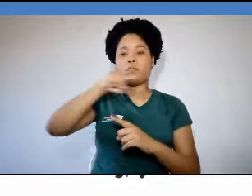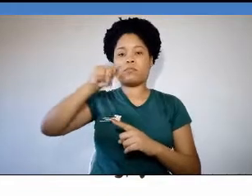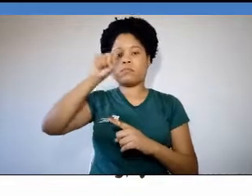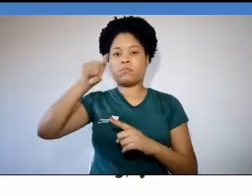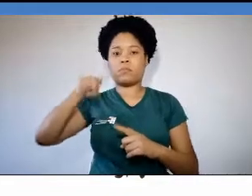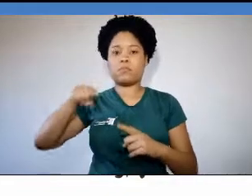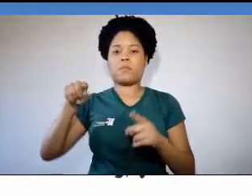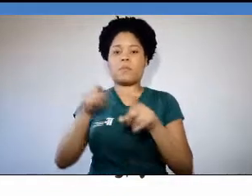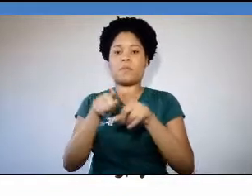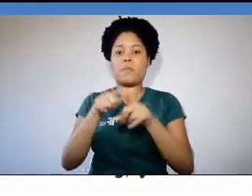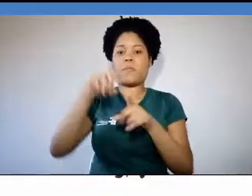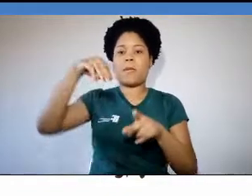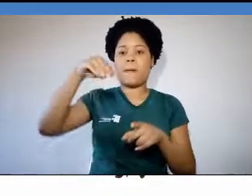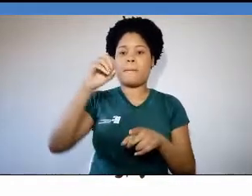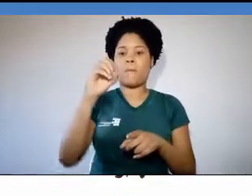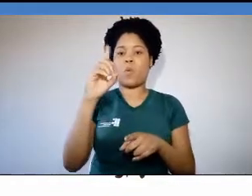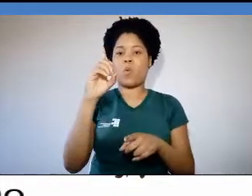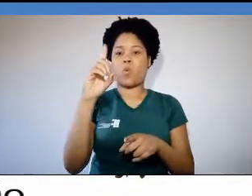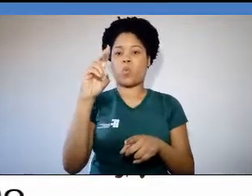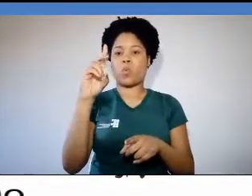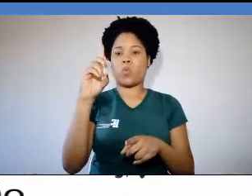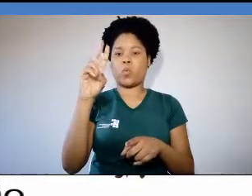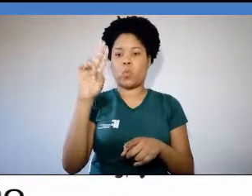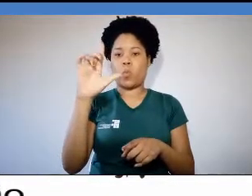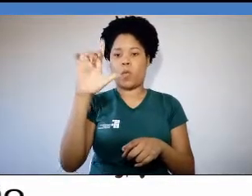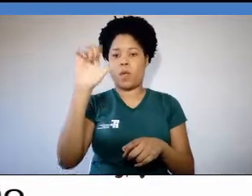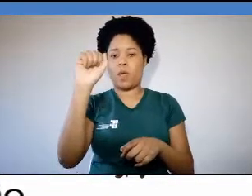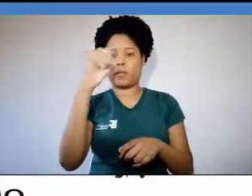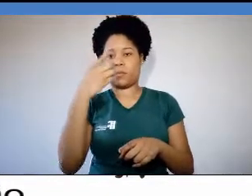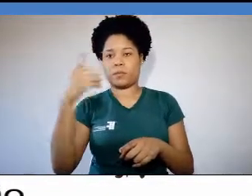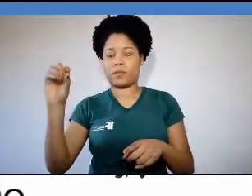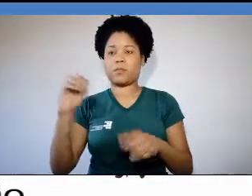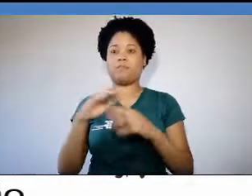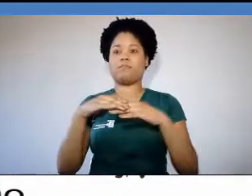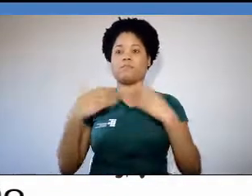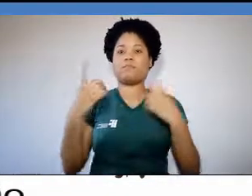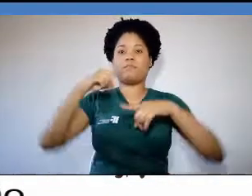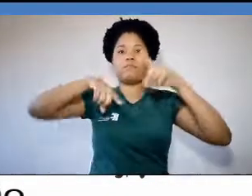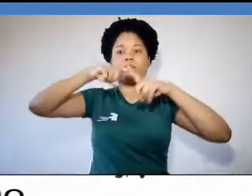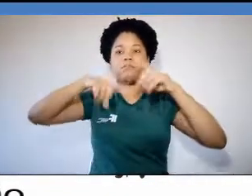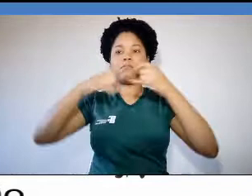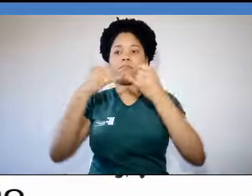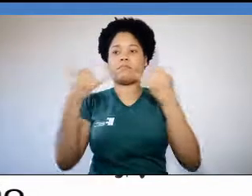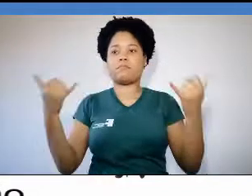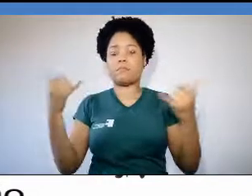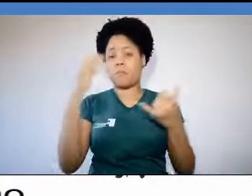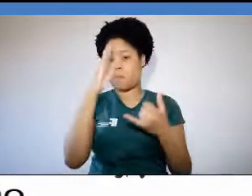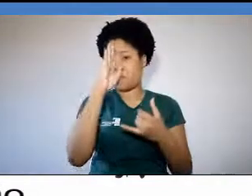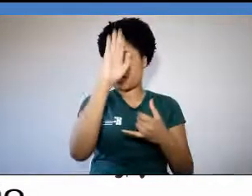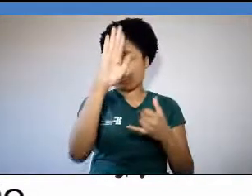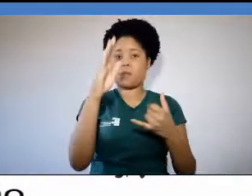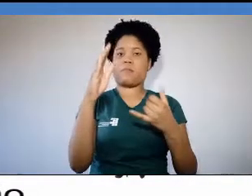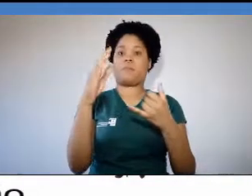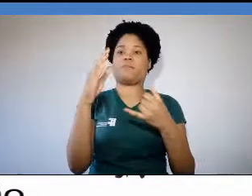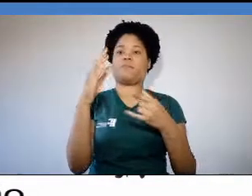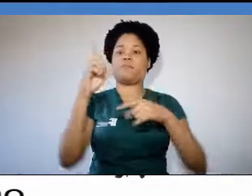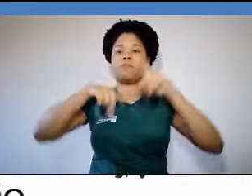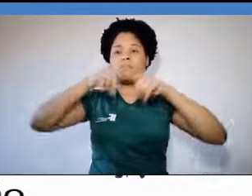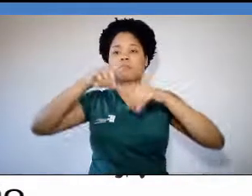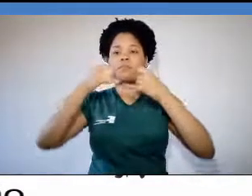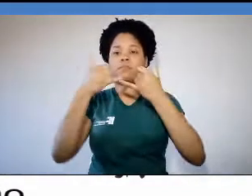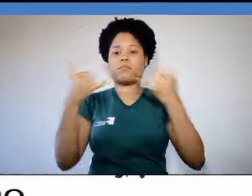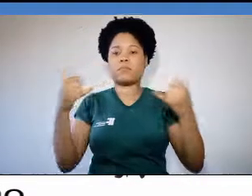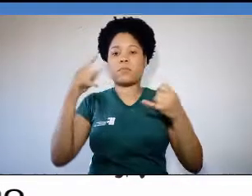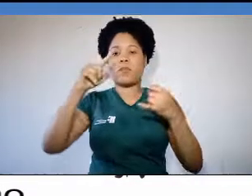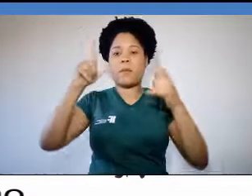e demodulação. Vamos lá? Equipamentos de rede. Bem, o principal equipamento de uma